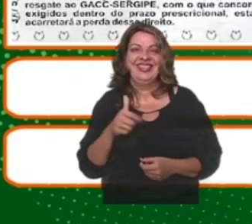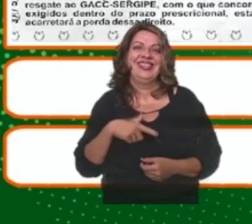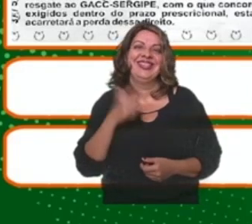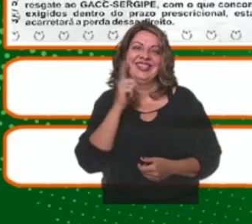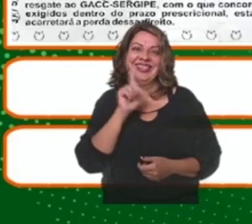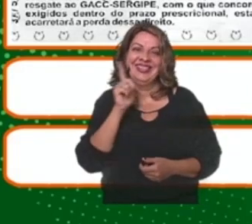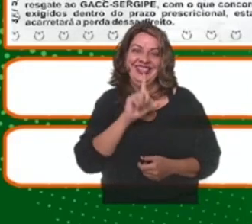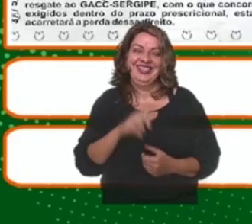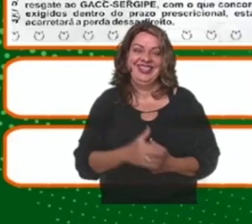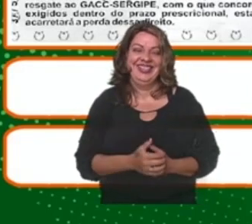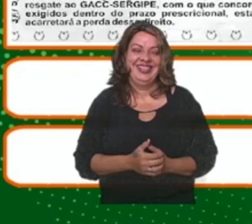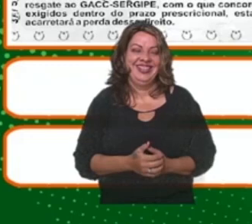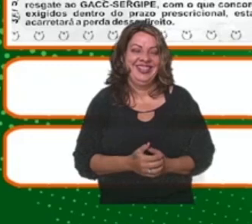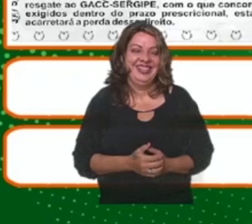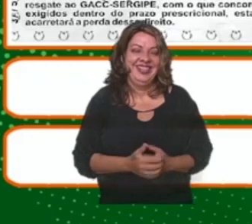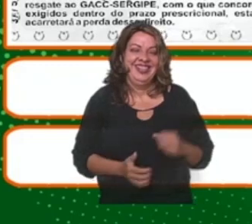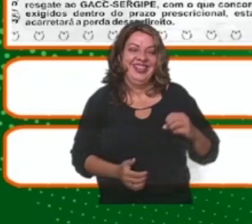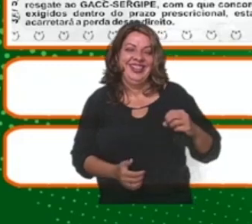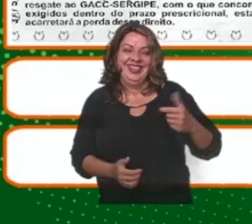R$500 para você, Magno.